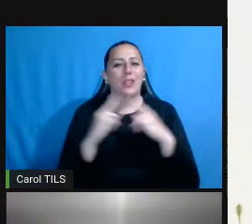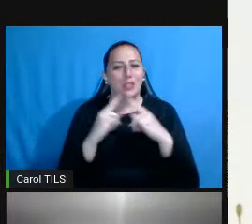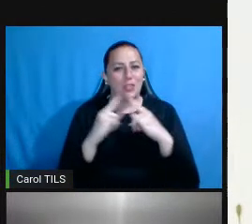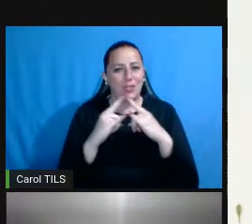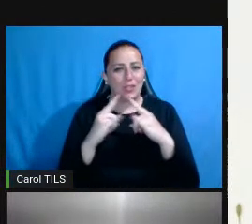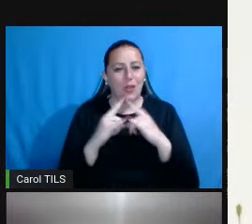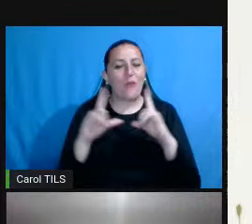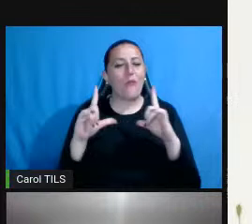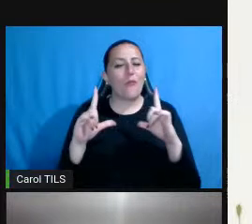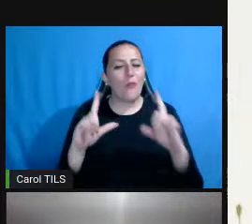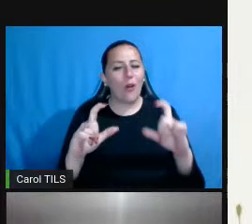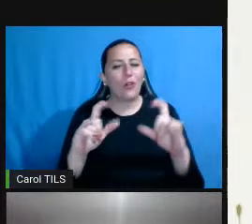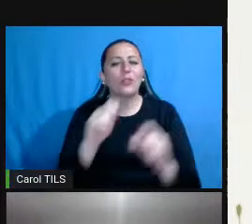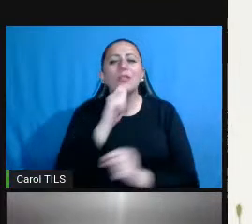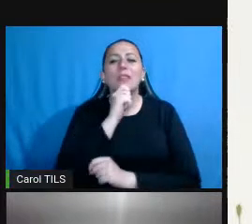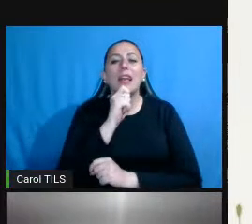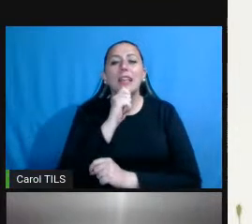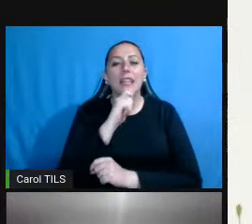quando